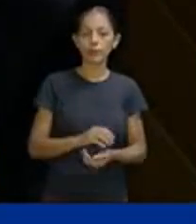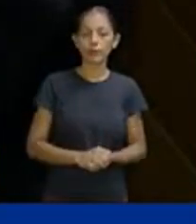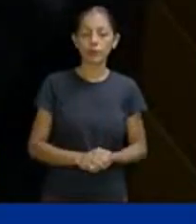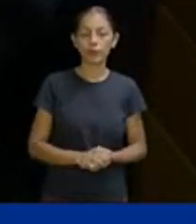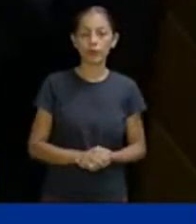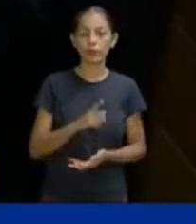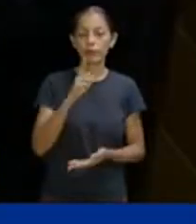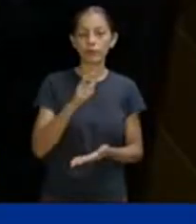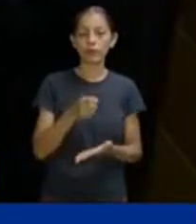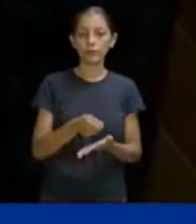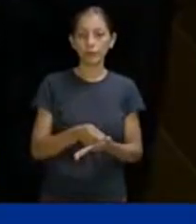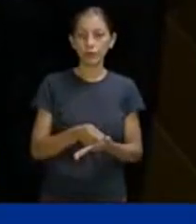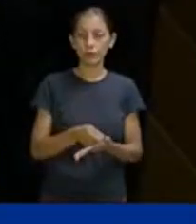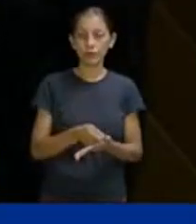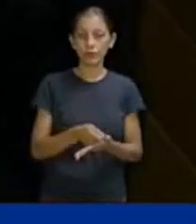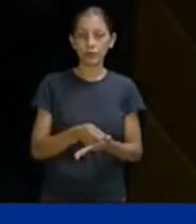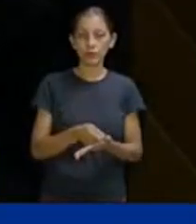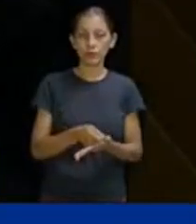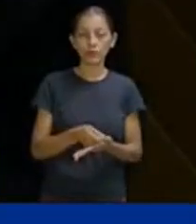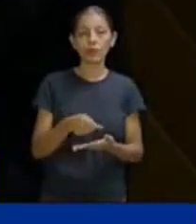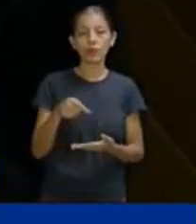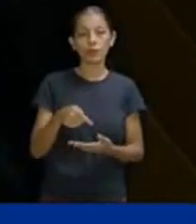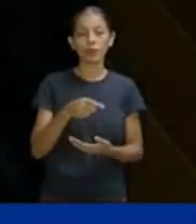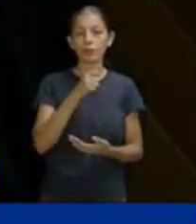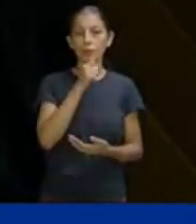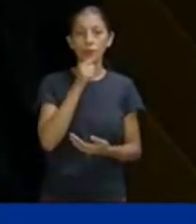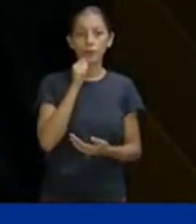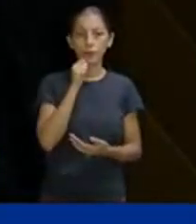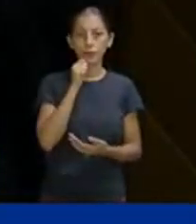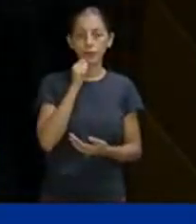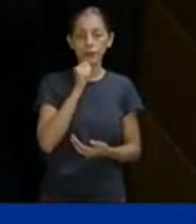sentença do juízo da 2ª Zona de Macapá